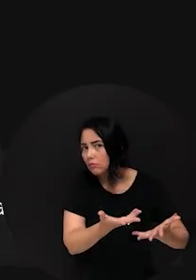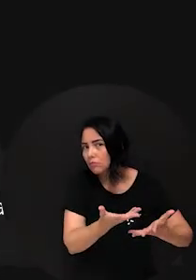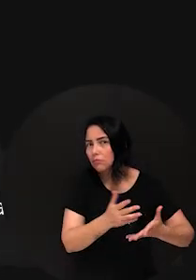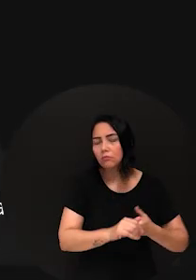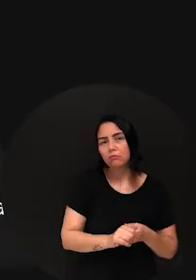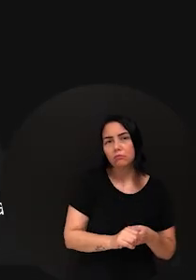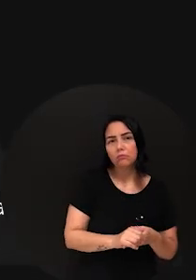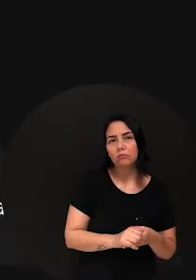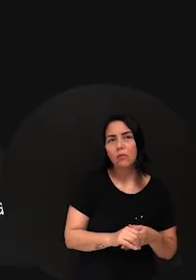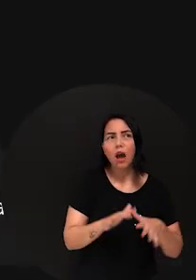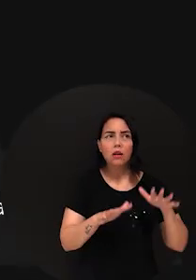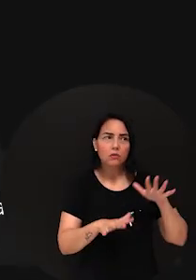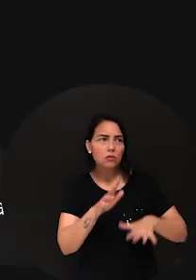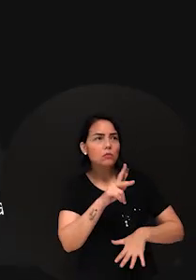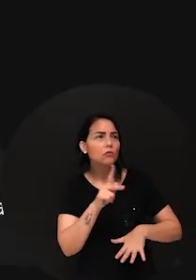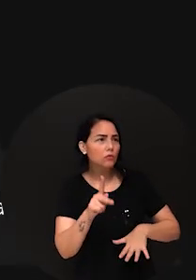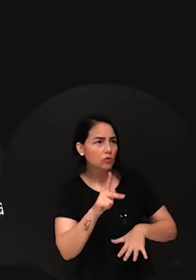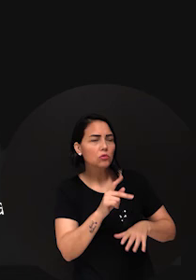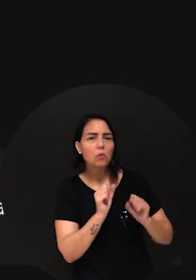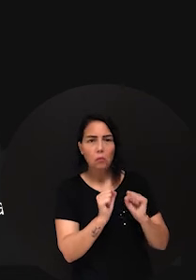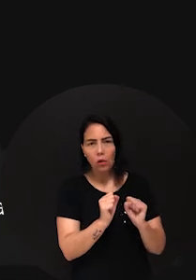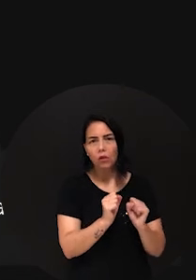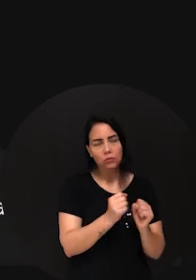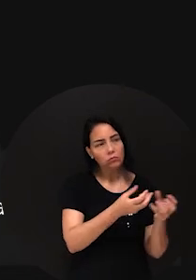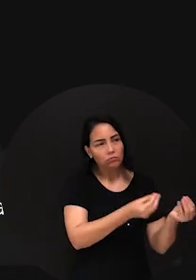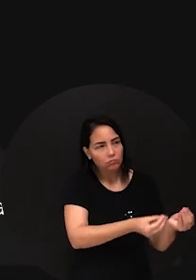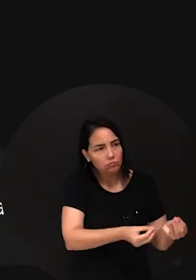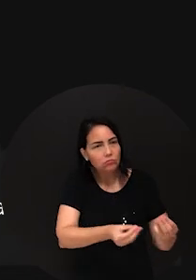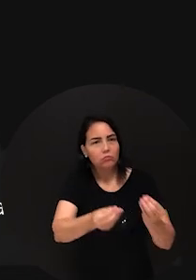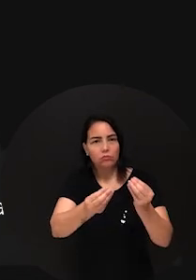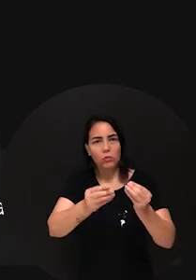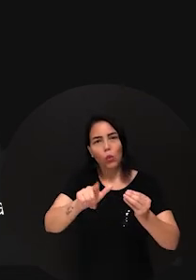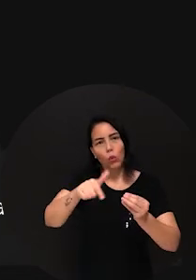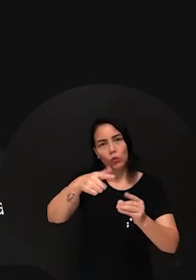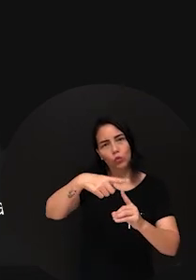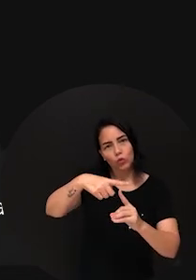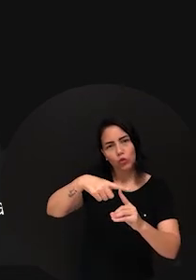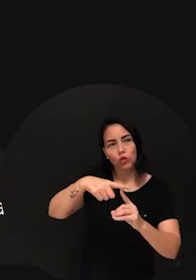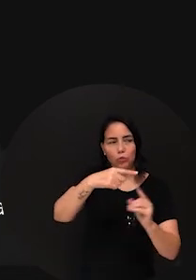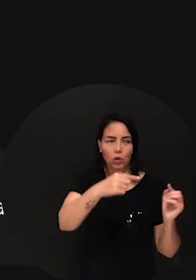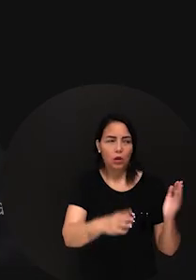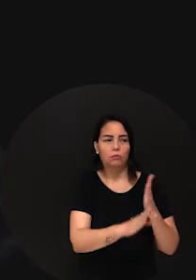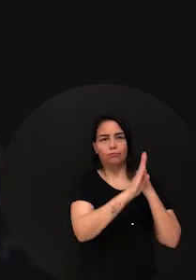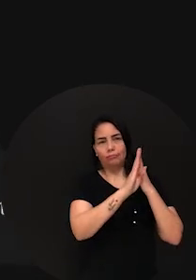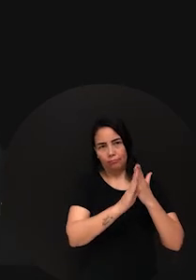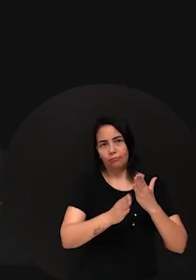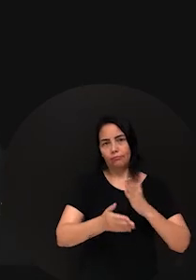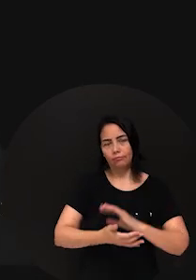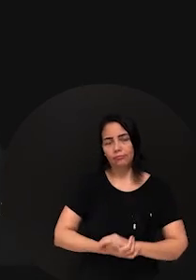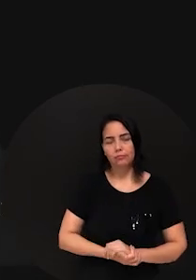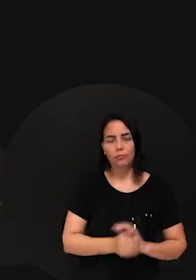com a orientação, às vezes, do professor, estar sendo encaminhada para um instrumento com o qual ela se identificou.